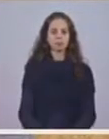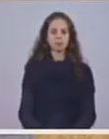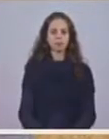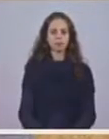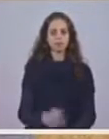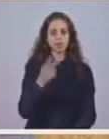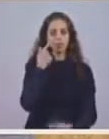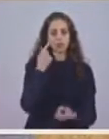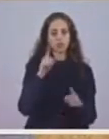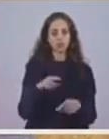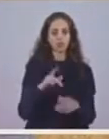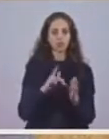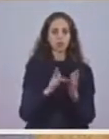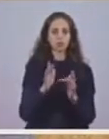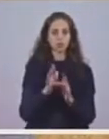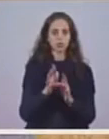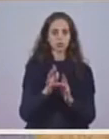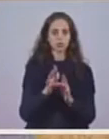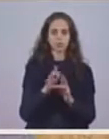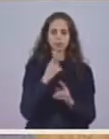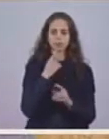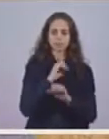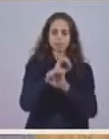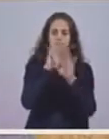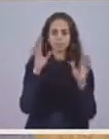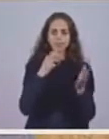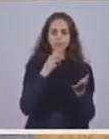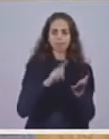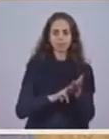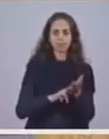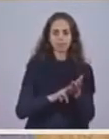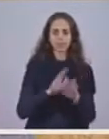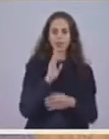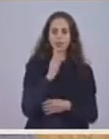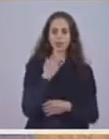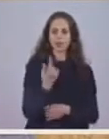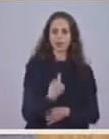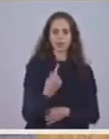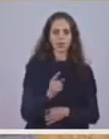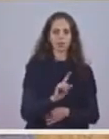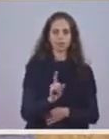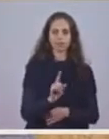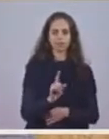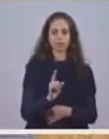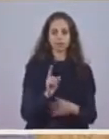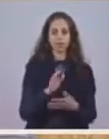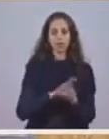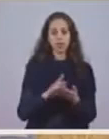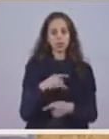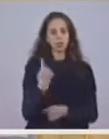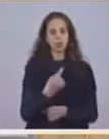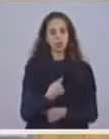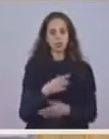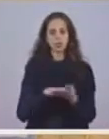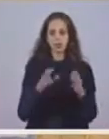A ressurreição de Jesus é obviamente um facto que não depende de nós, nem de nós,